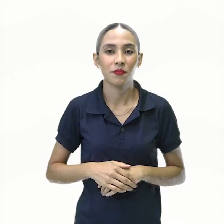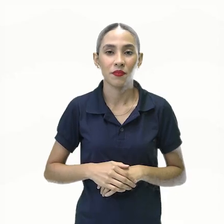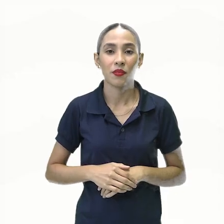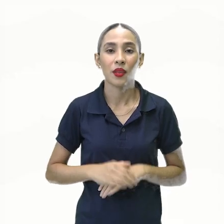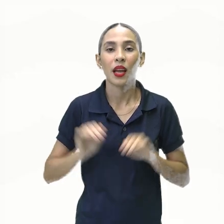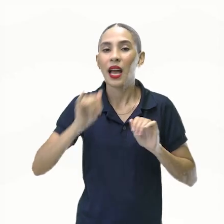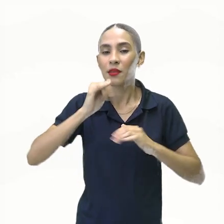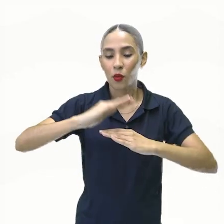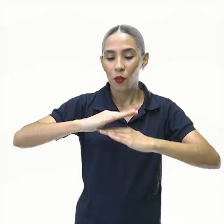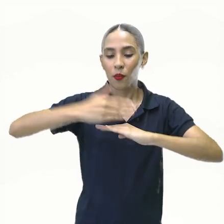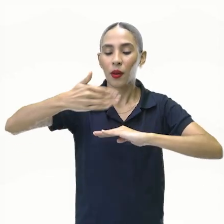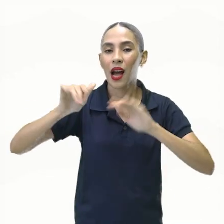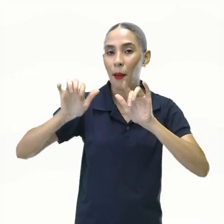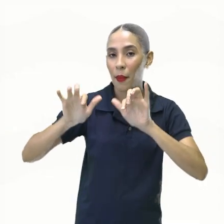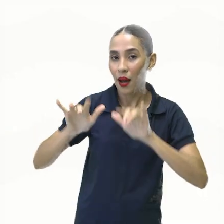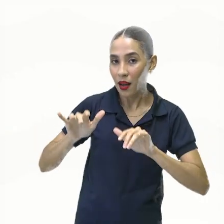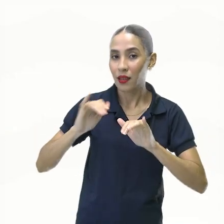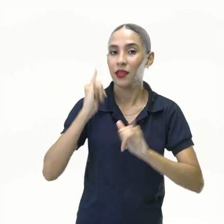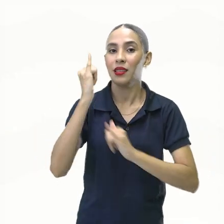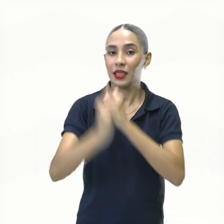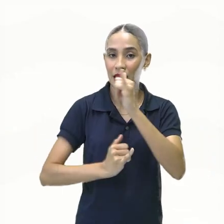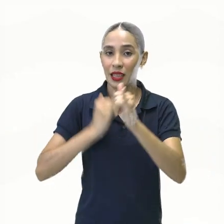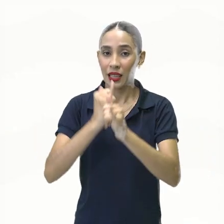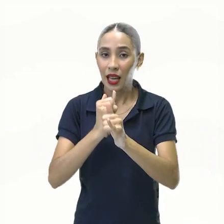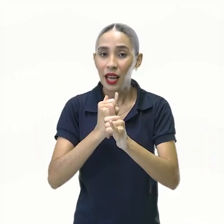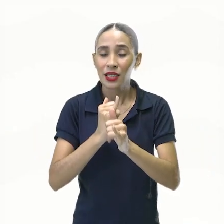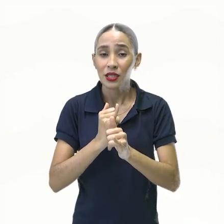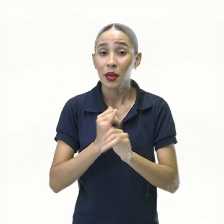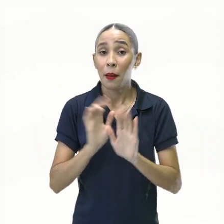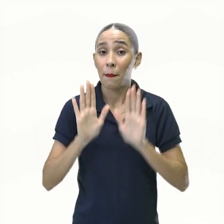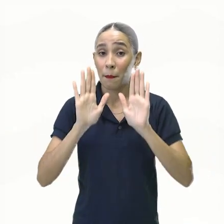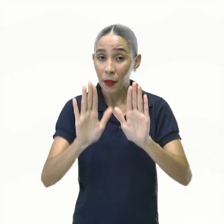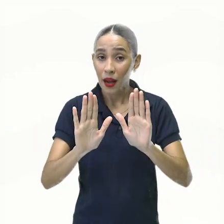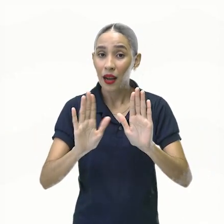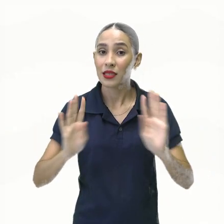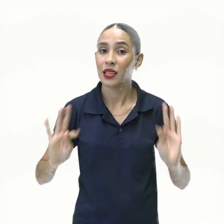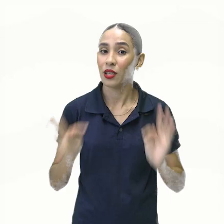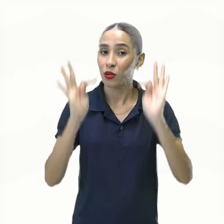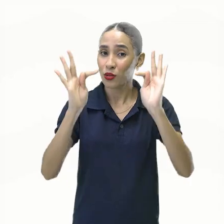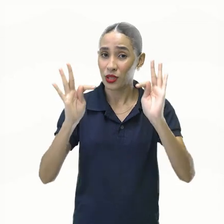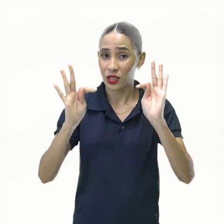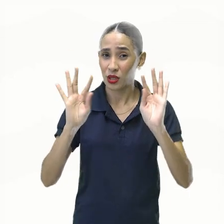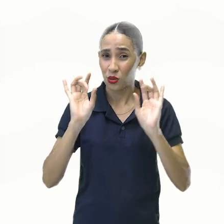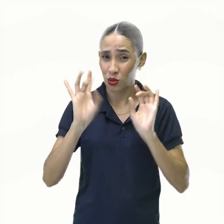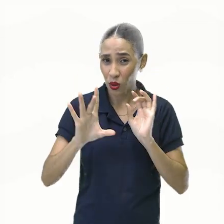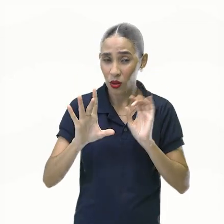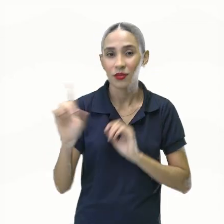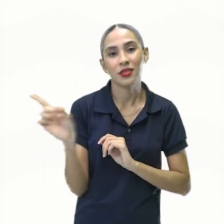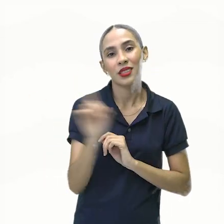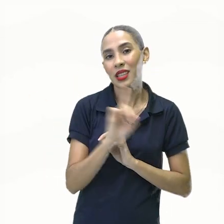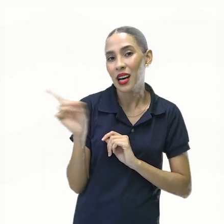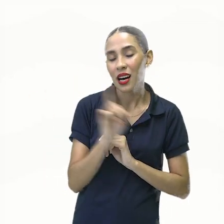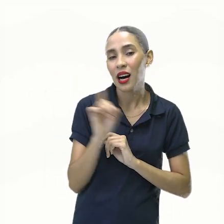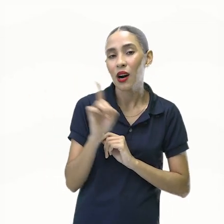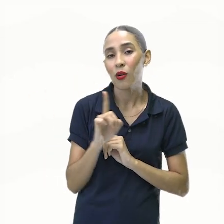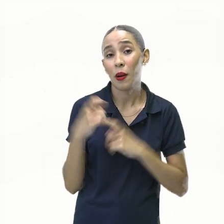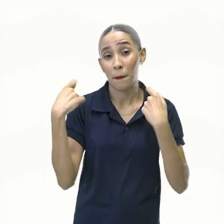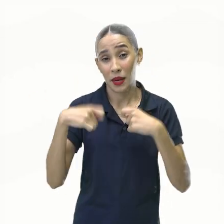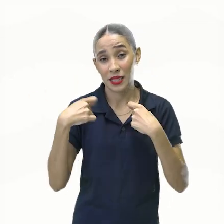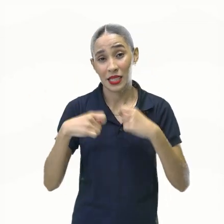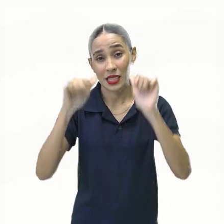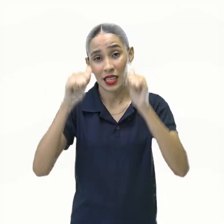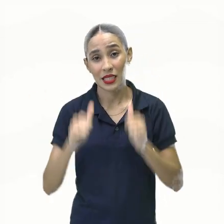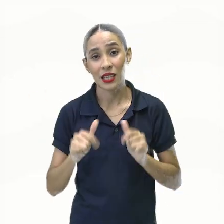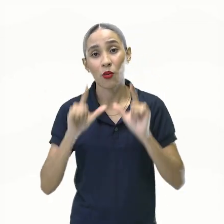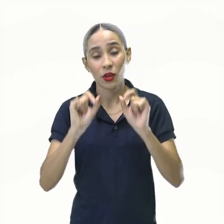Em computador, internet, mas só que a tecnologia não é só isso. Você tem que